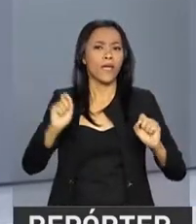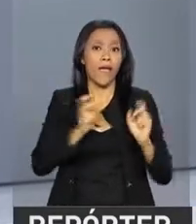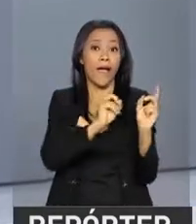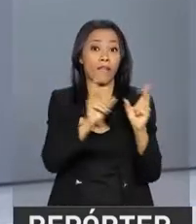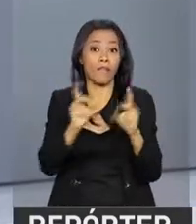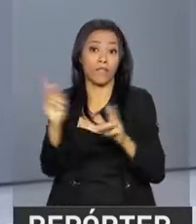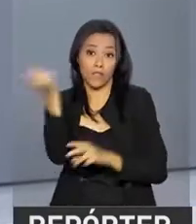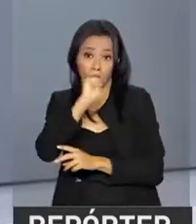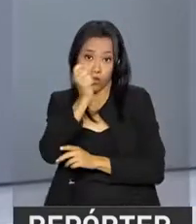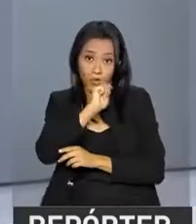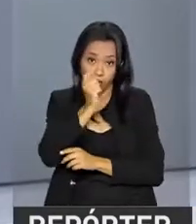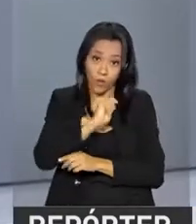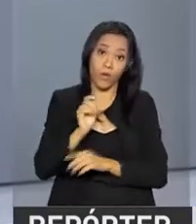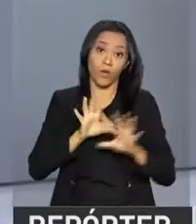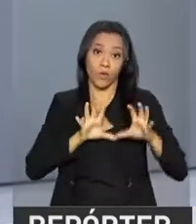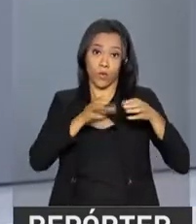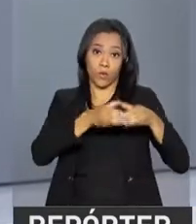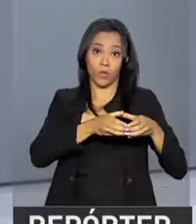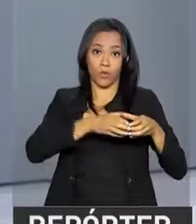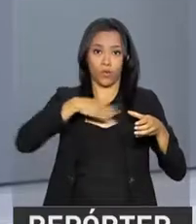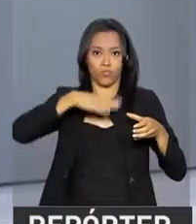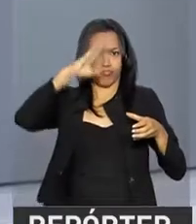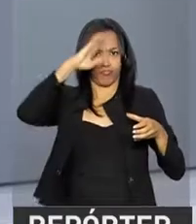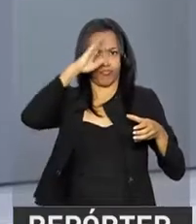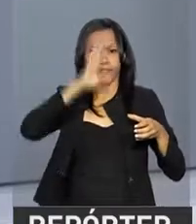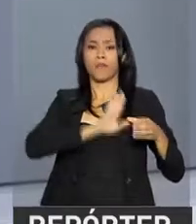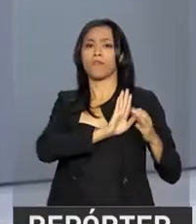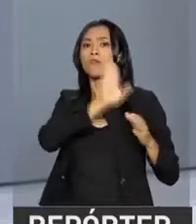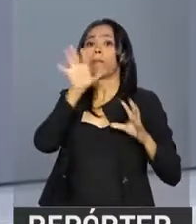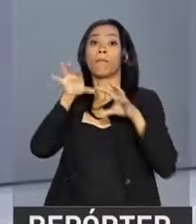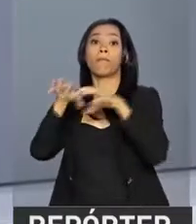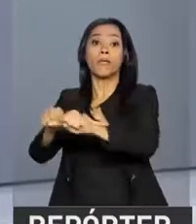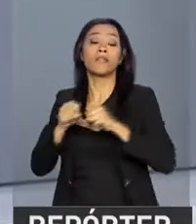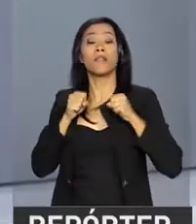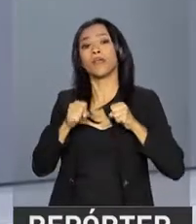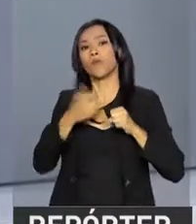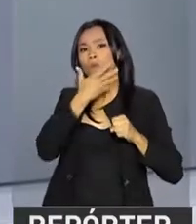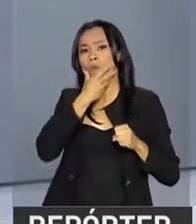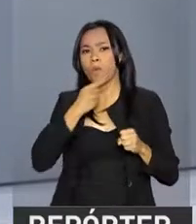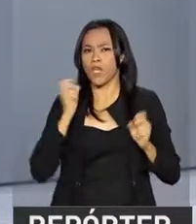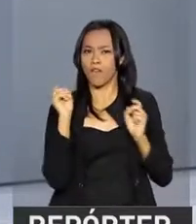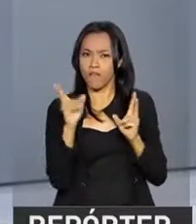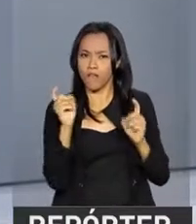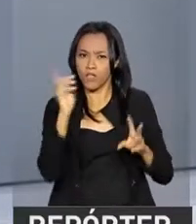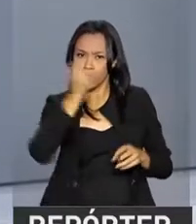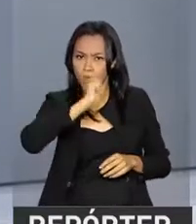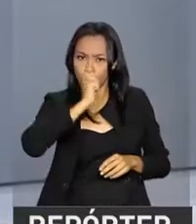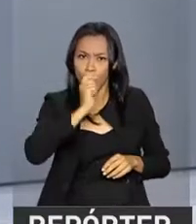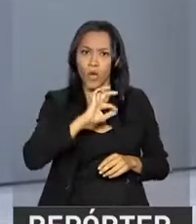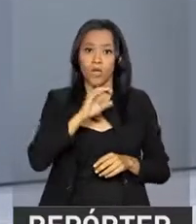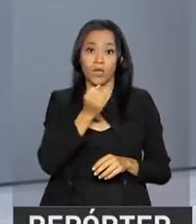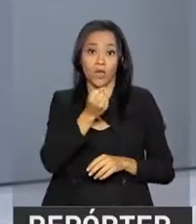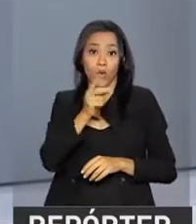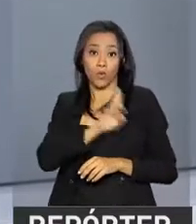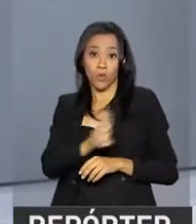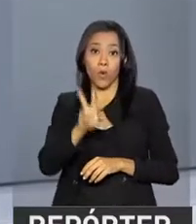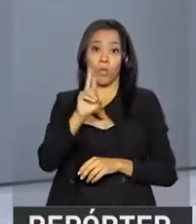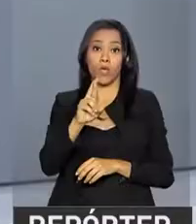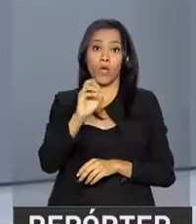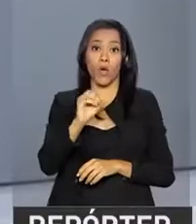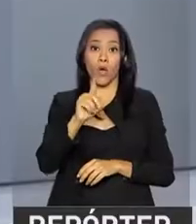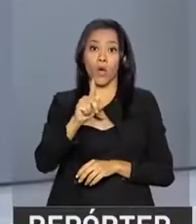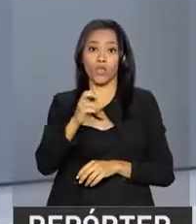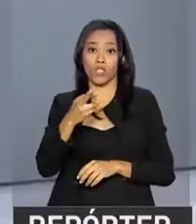drogas as forças de segurança prenderam um rio de janeiro o traficante rogério 157 considerado um dos um dos criminosos